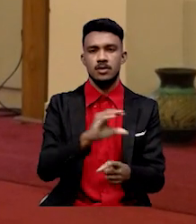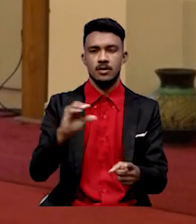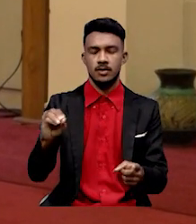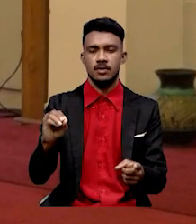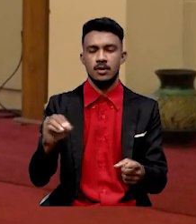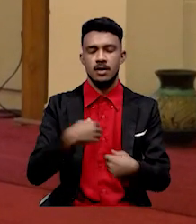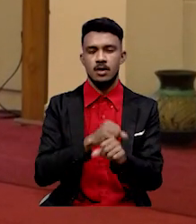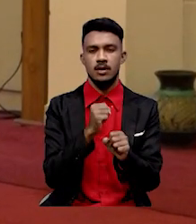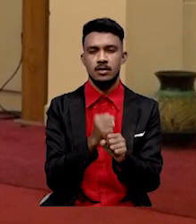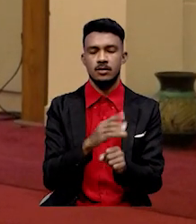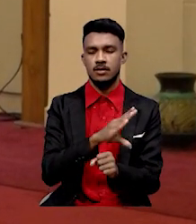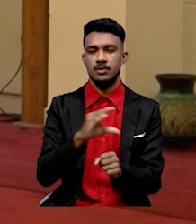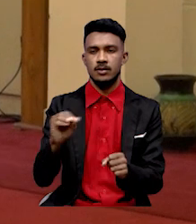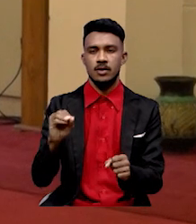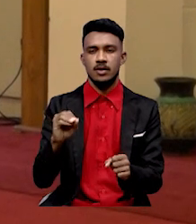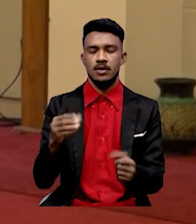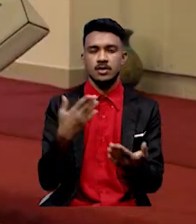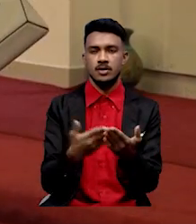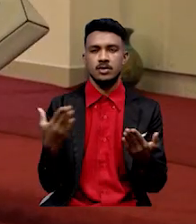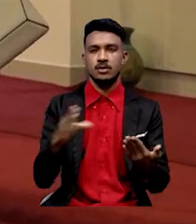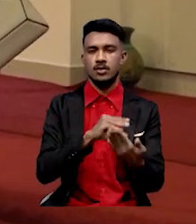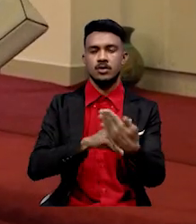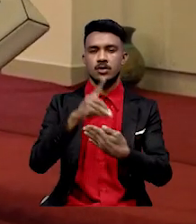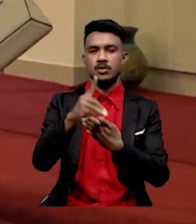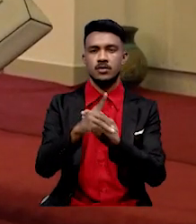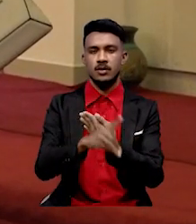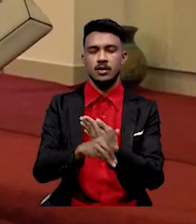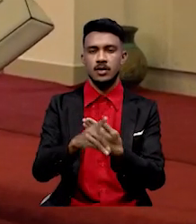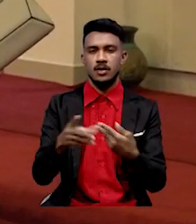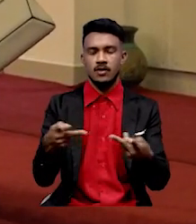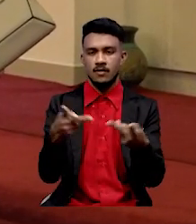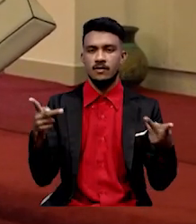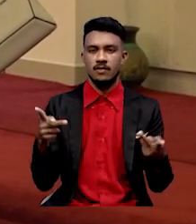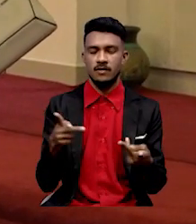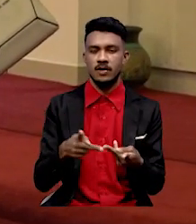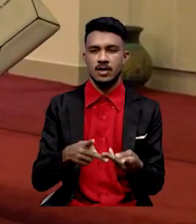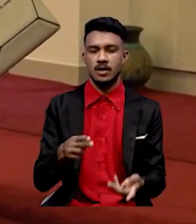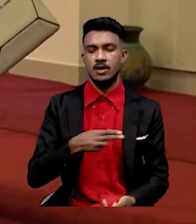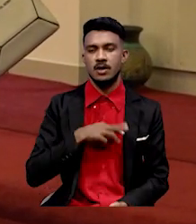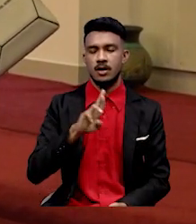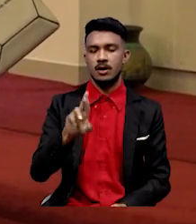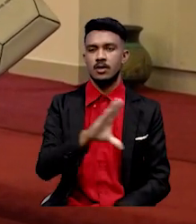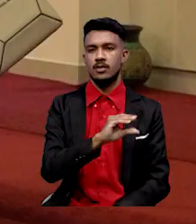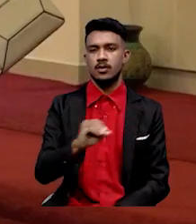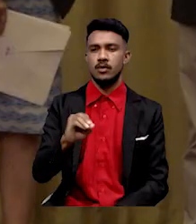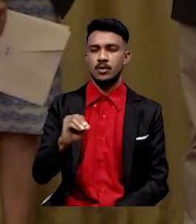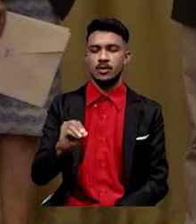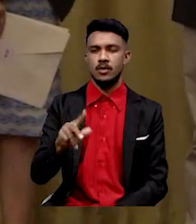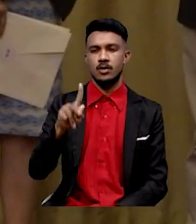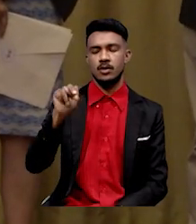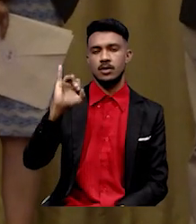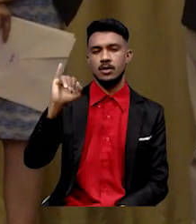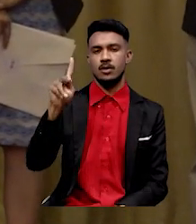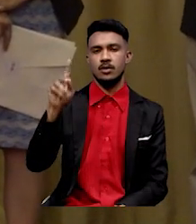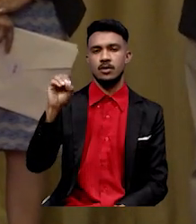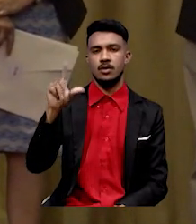óptica, no mos halo investimento no desenvolve Porto Hera, no aeroporto Nicolau Lobato. Primeiro, a nessa excelência,